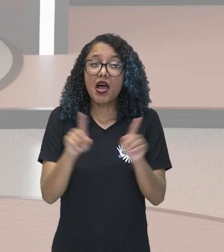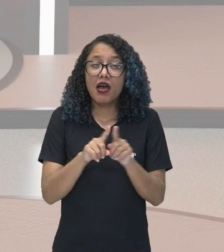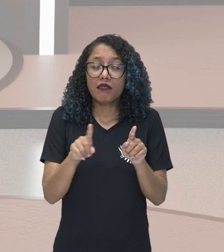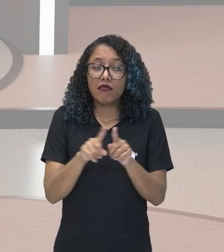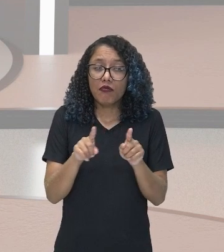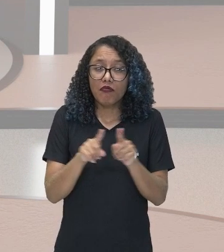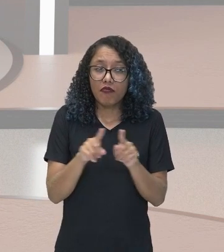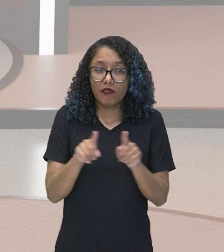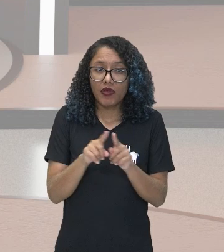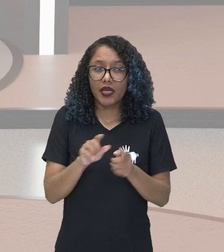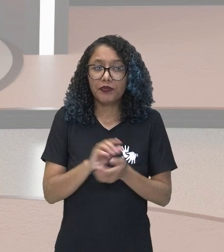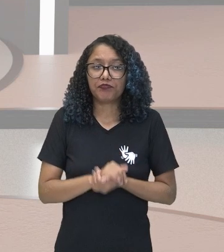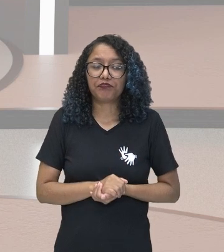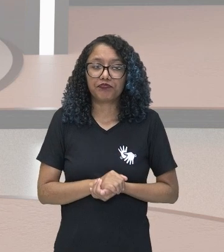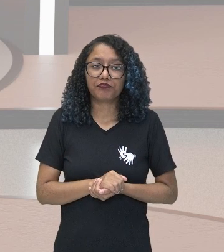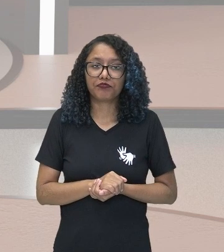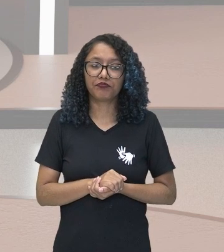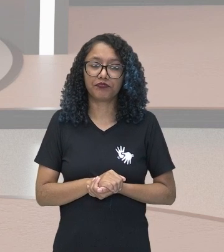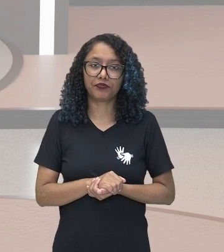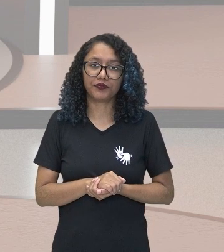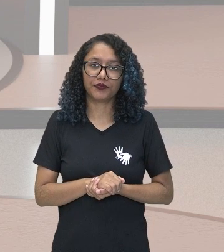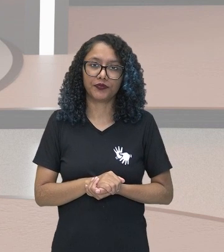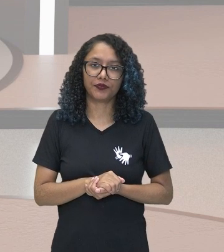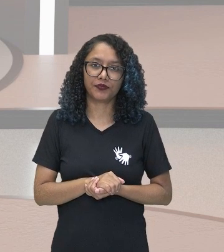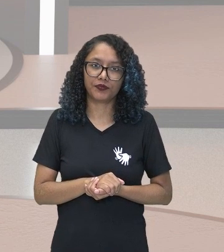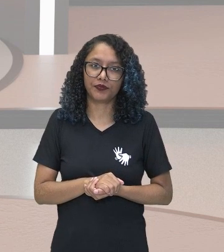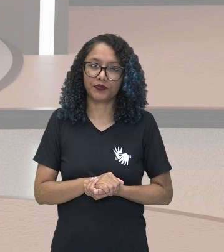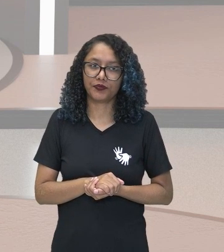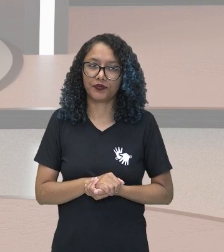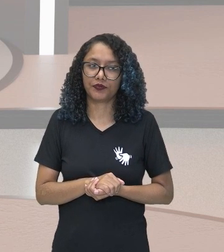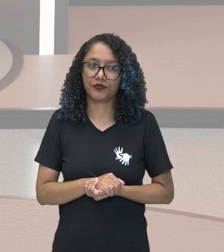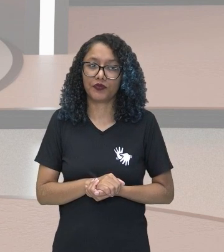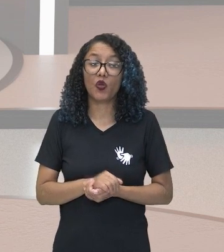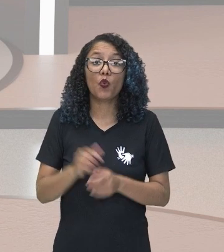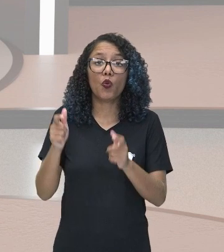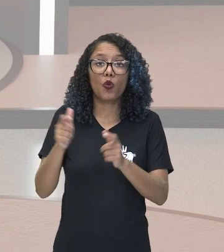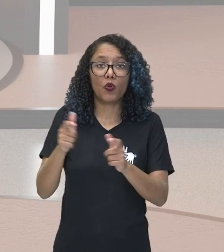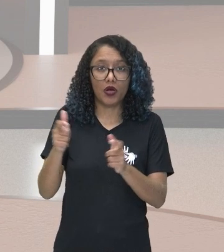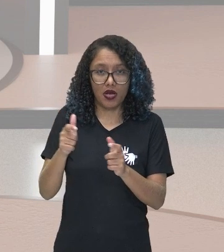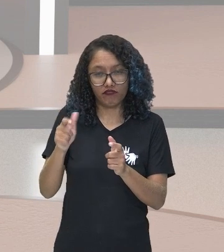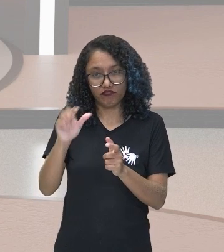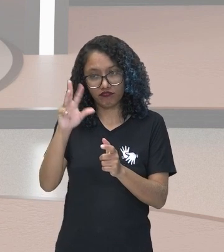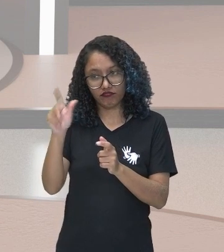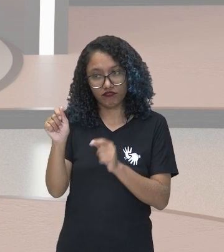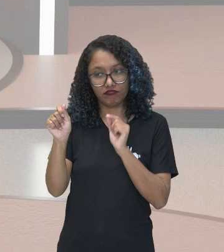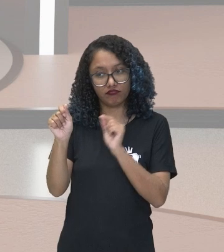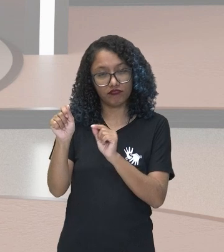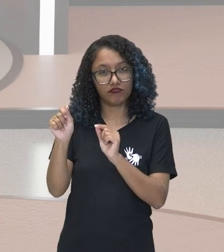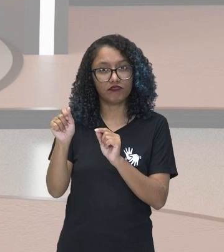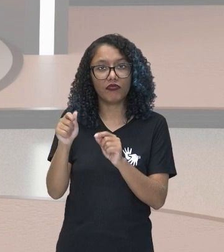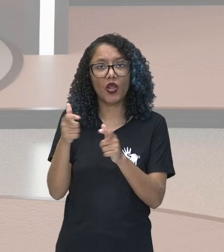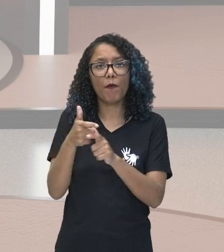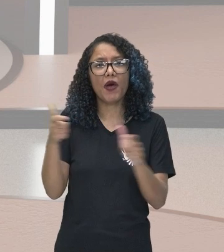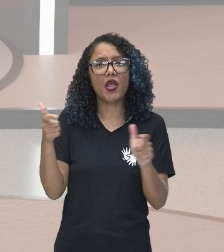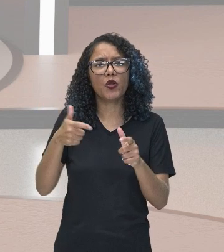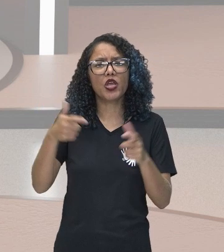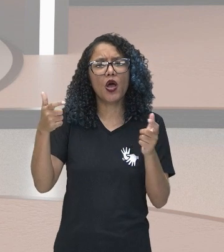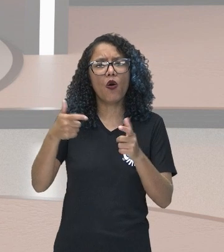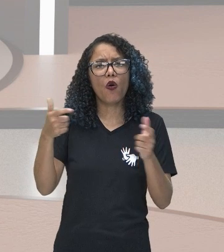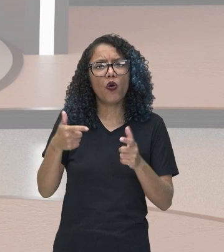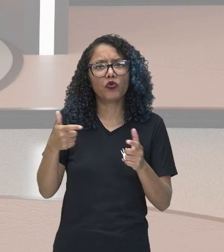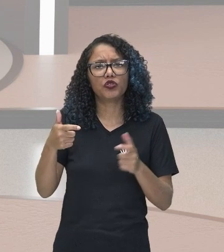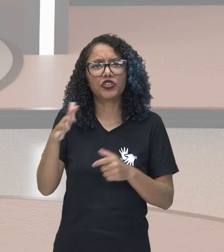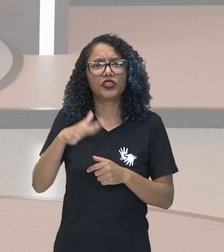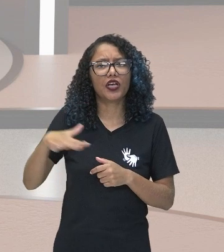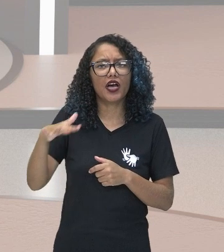aí sobre essa localização do continente africano, sobre que grande parte, gente, de suas